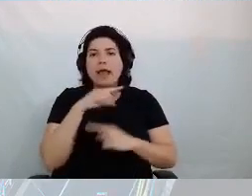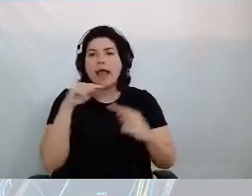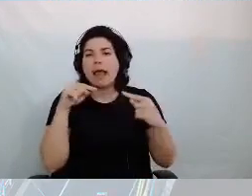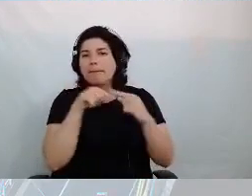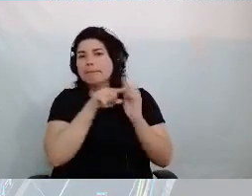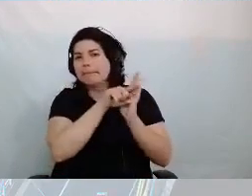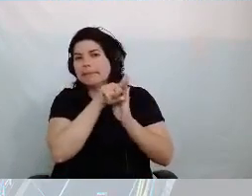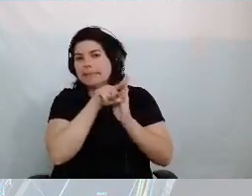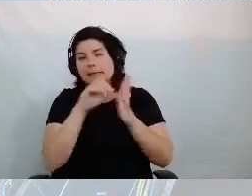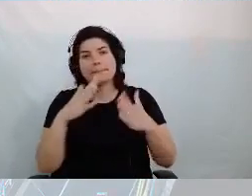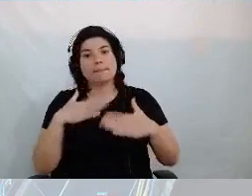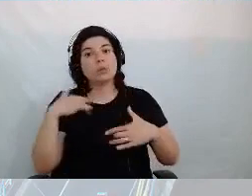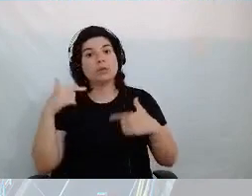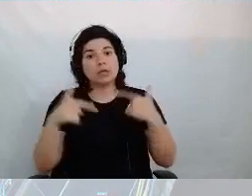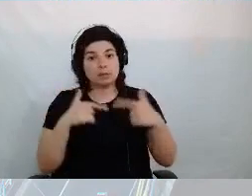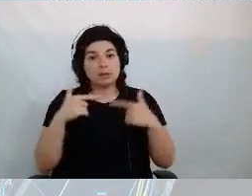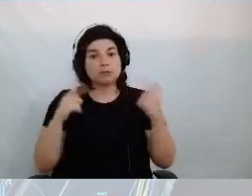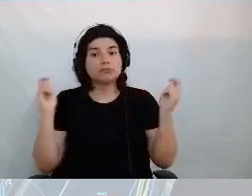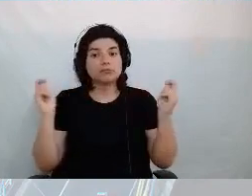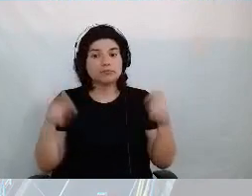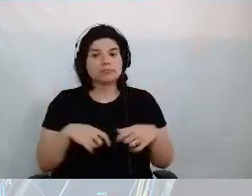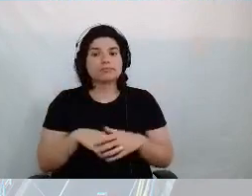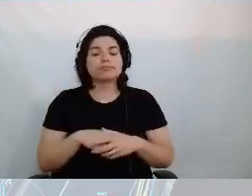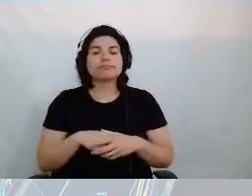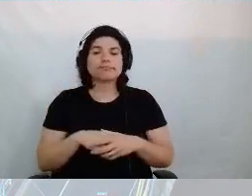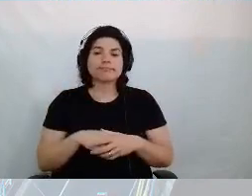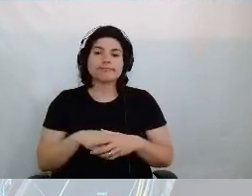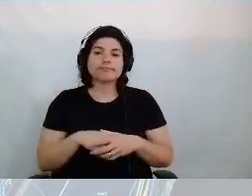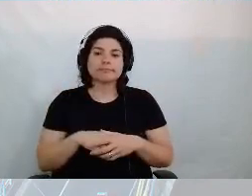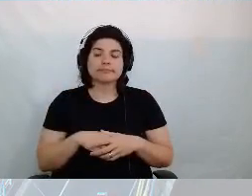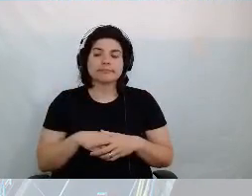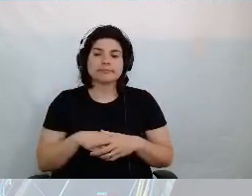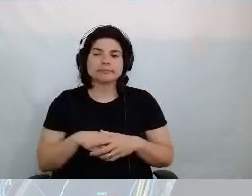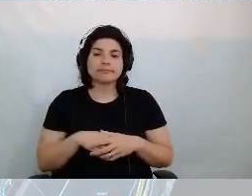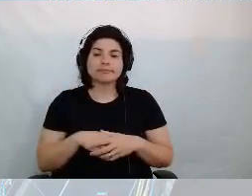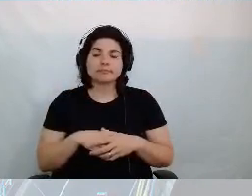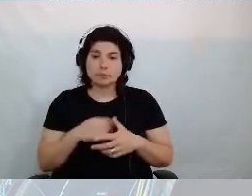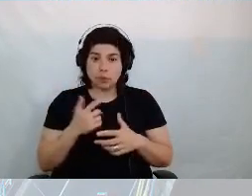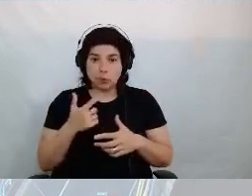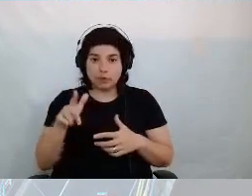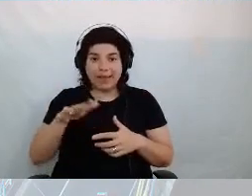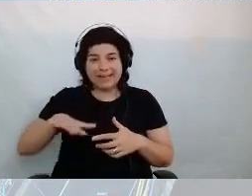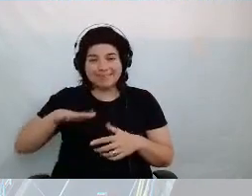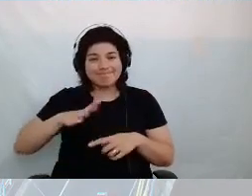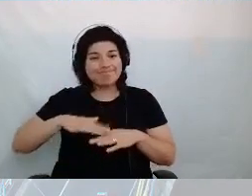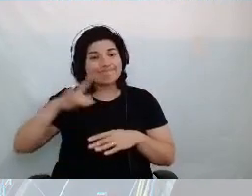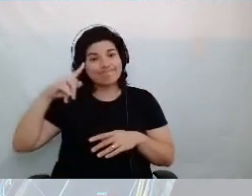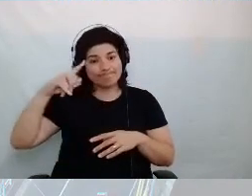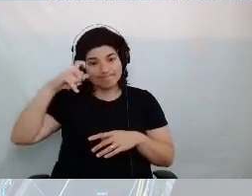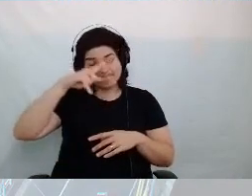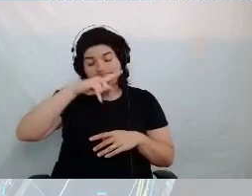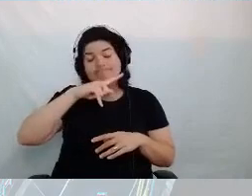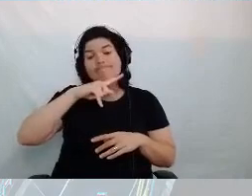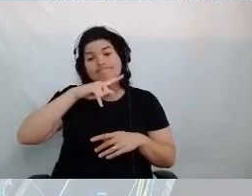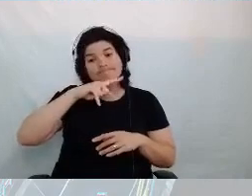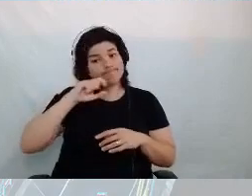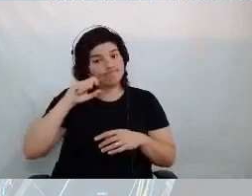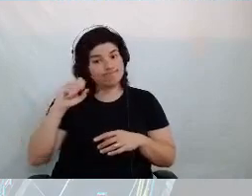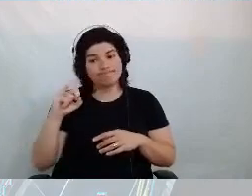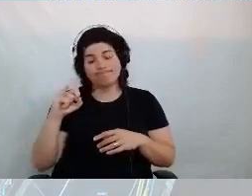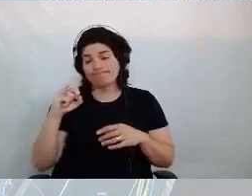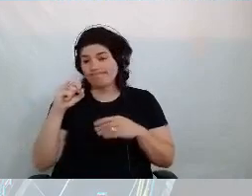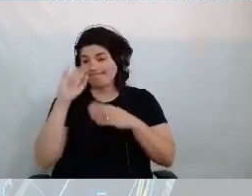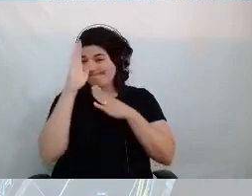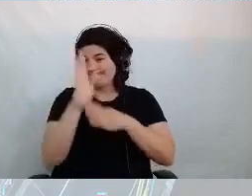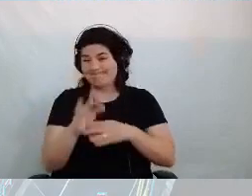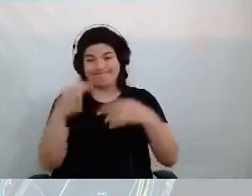mim. E, consequentemente, ali a etapa um pouco mais difícil, principalmente se não estivermos no caminho feliz,